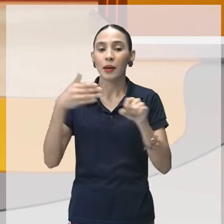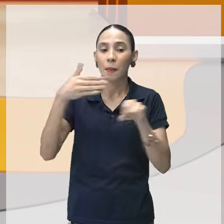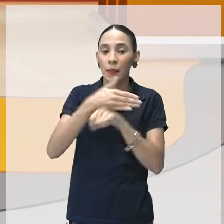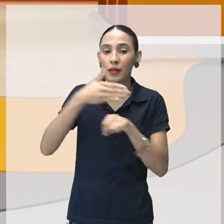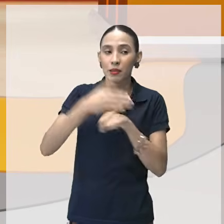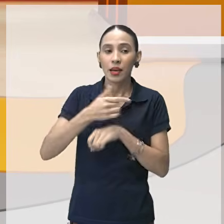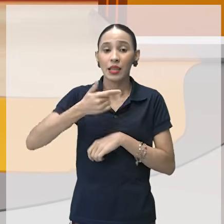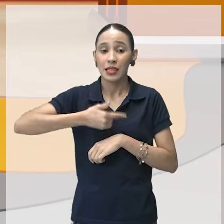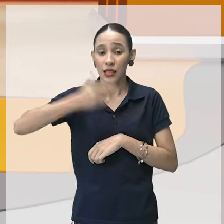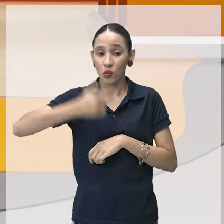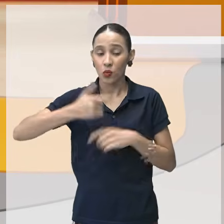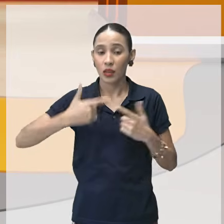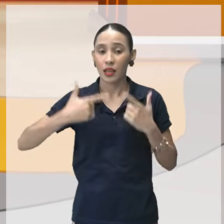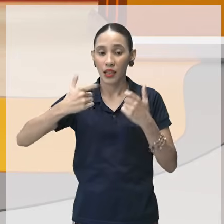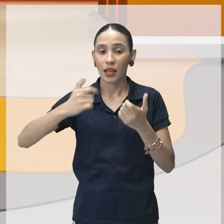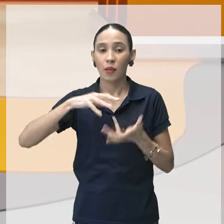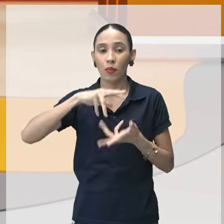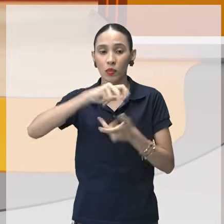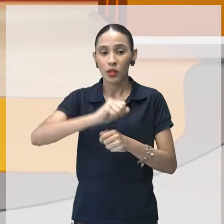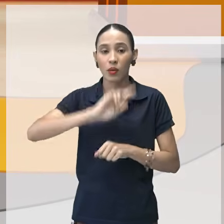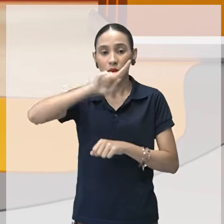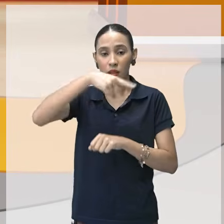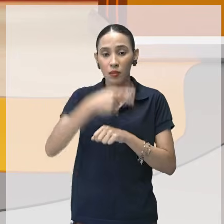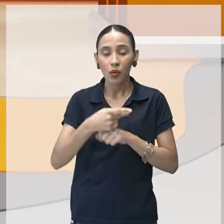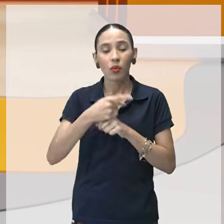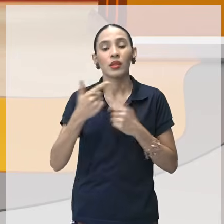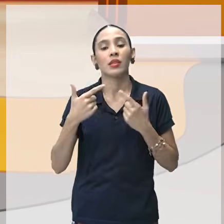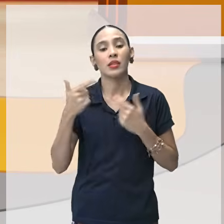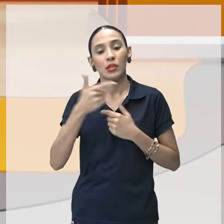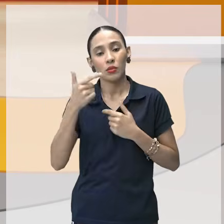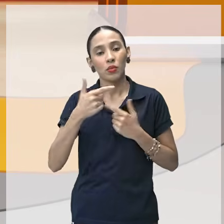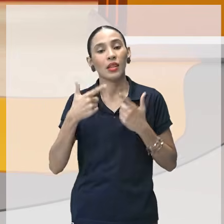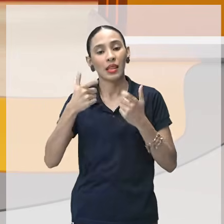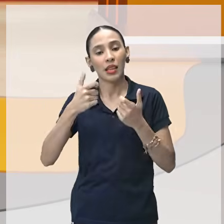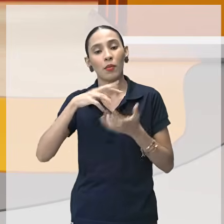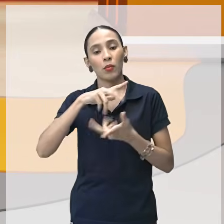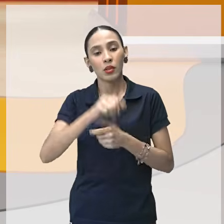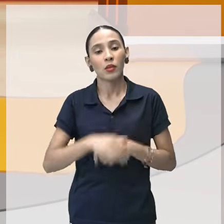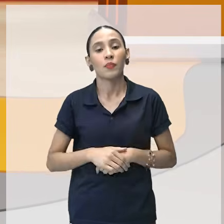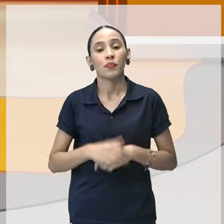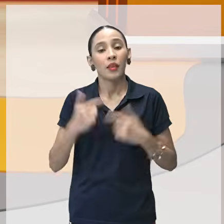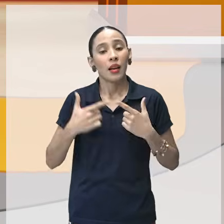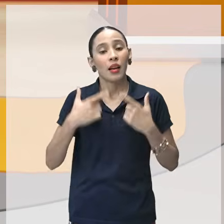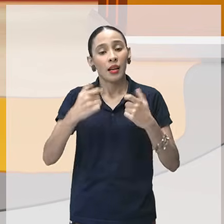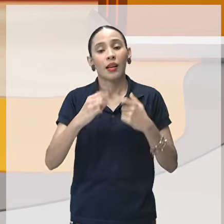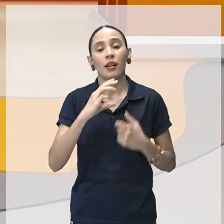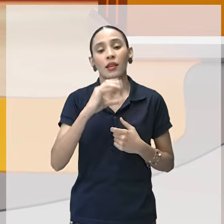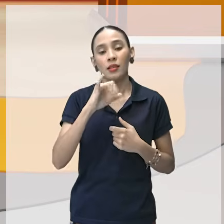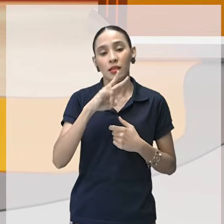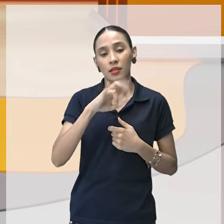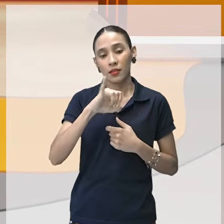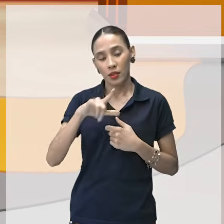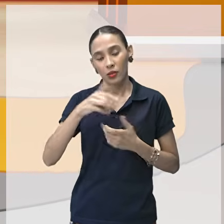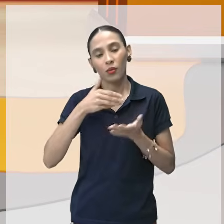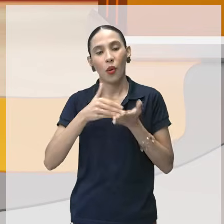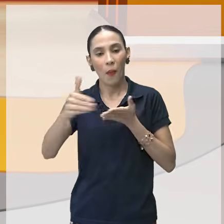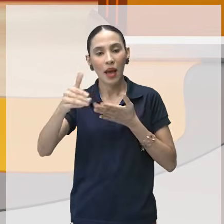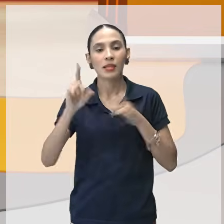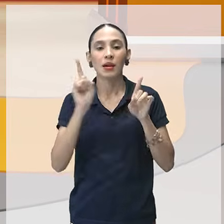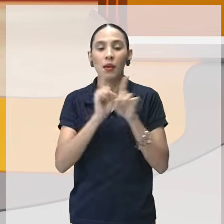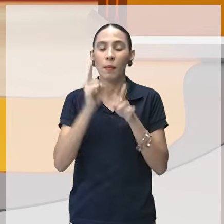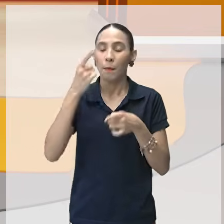da Segunda Guerra Mundial. Depois da Segunda Guerra Mundial, melhor dizendo, a Guerra Civil vai recomeçar. Por